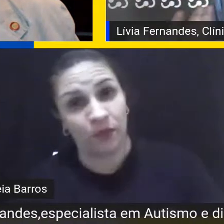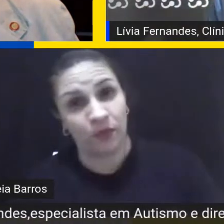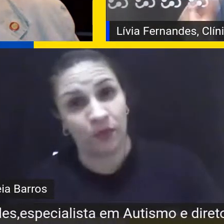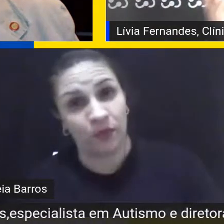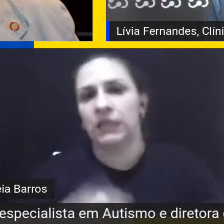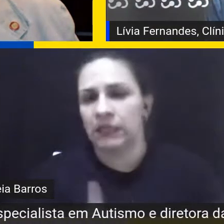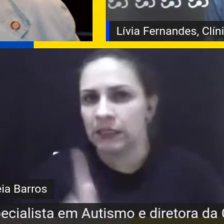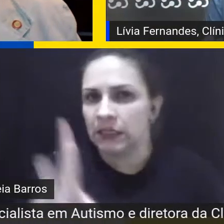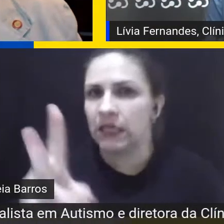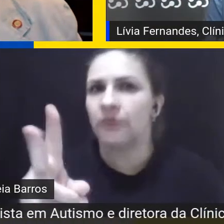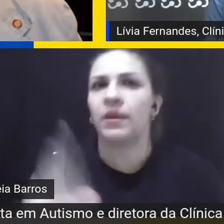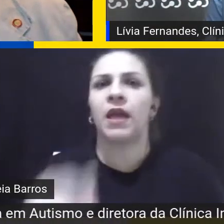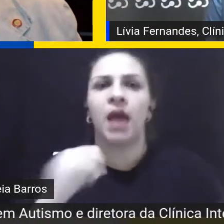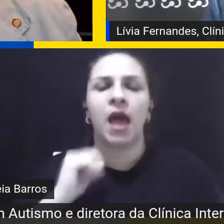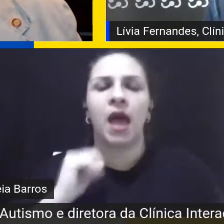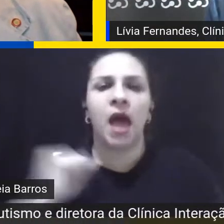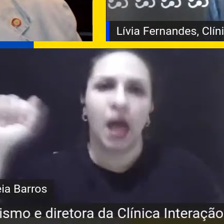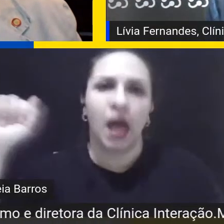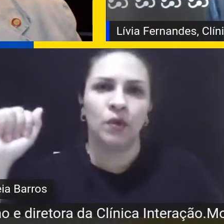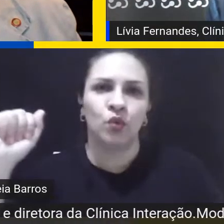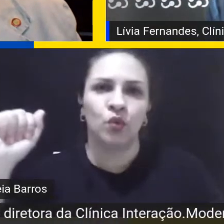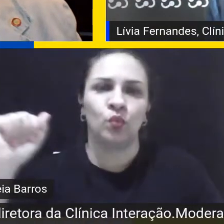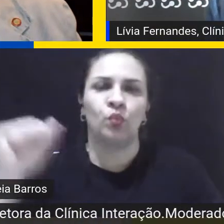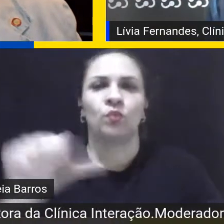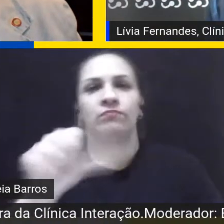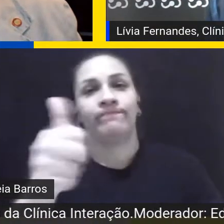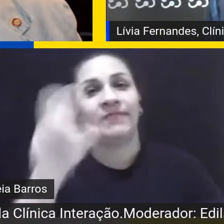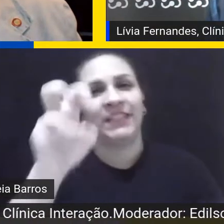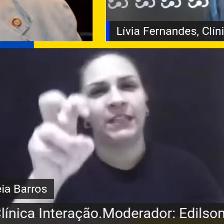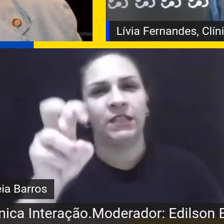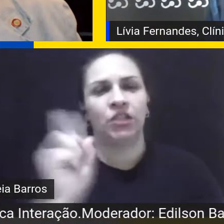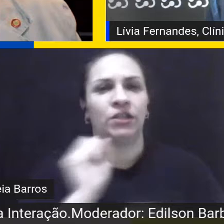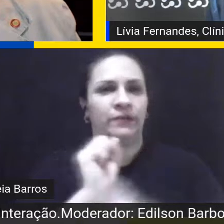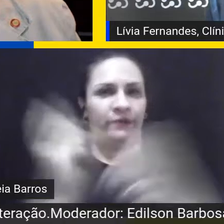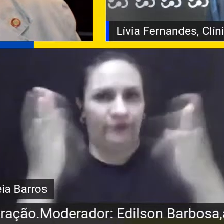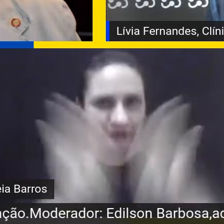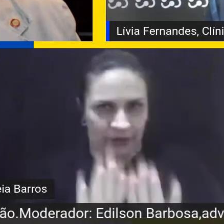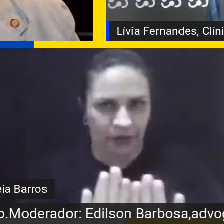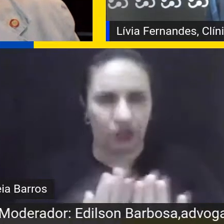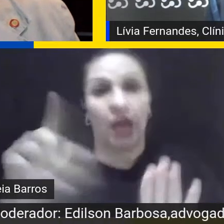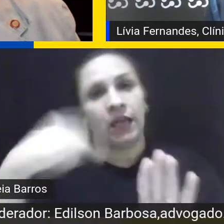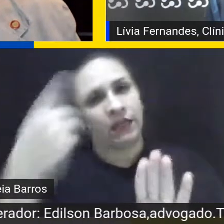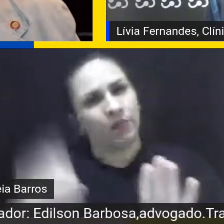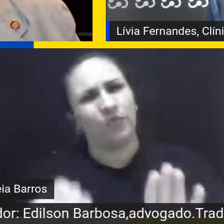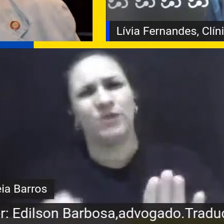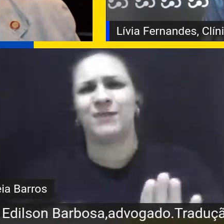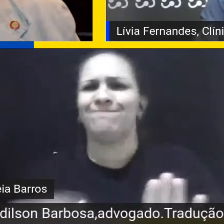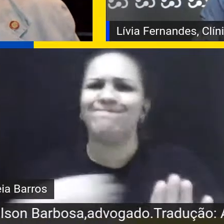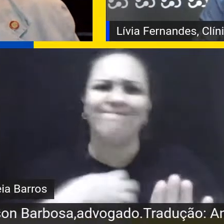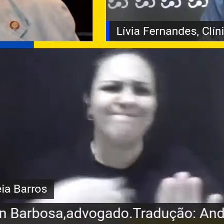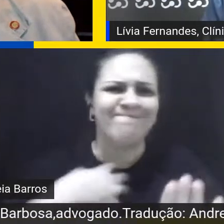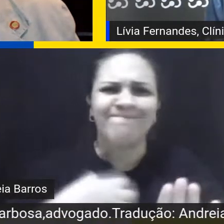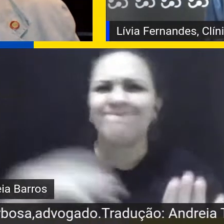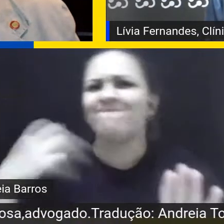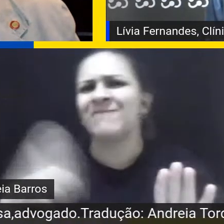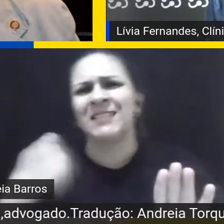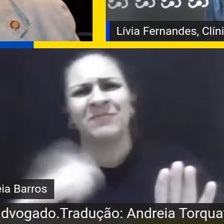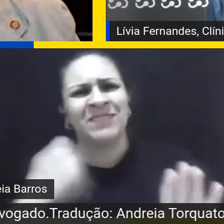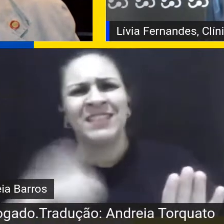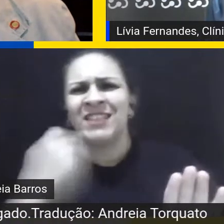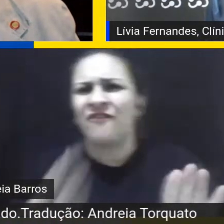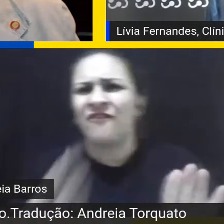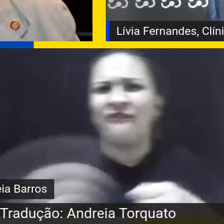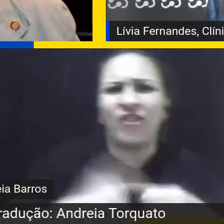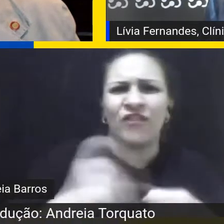gente voltou, passamos esses 15 dias afastados, e aí os pacientes que estavam precisando mais voltaram logo,